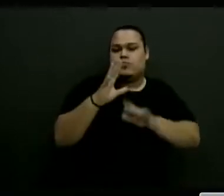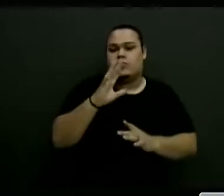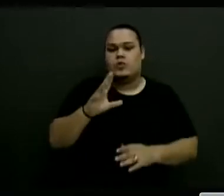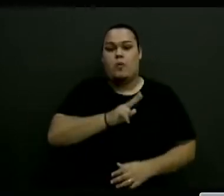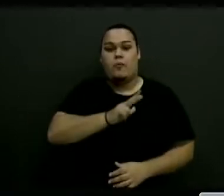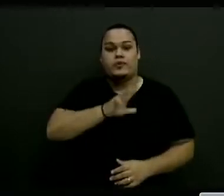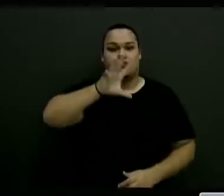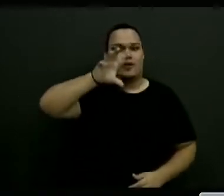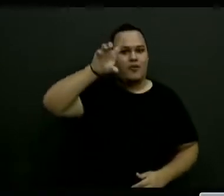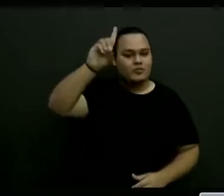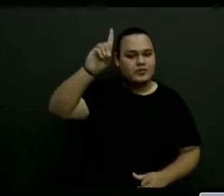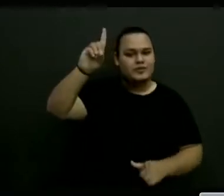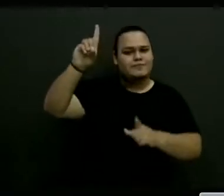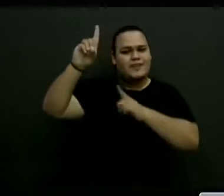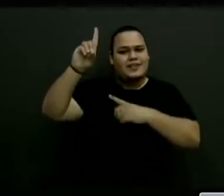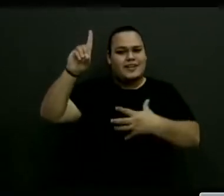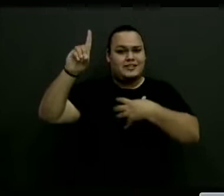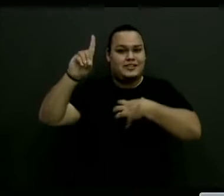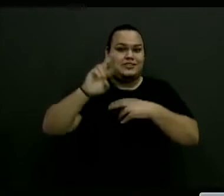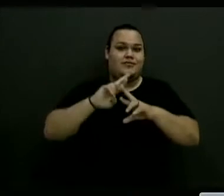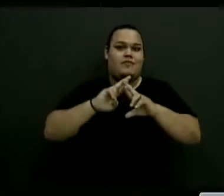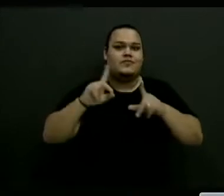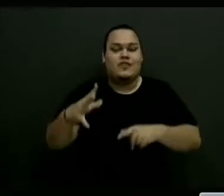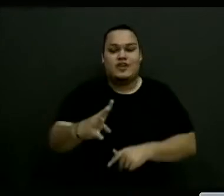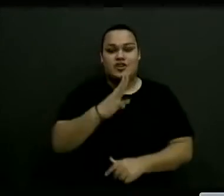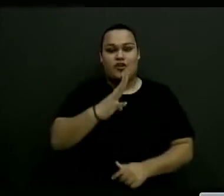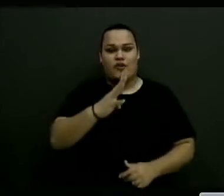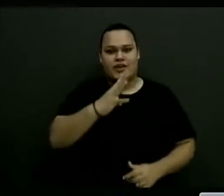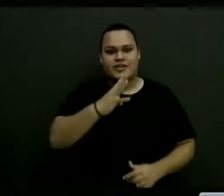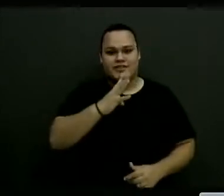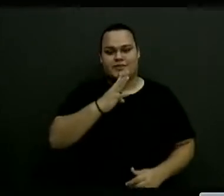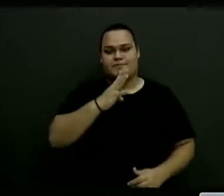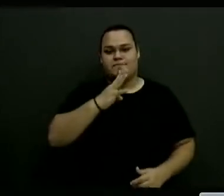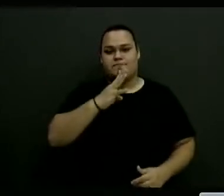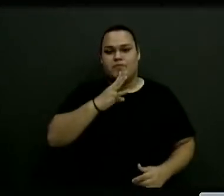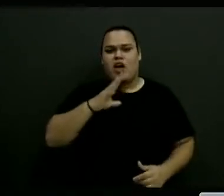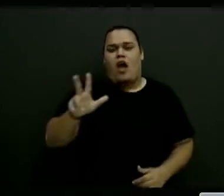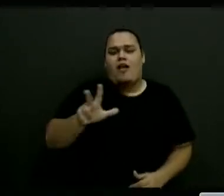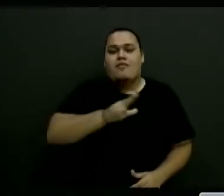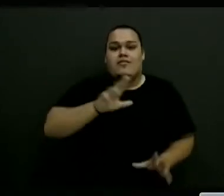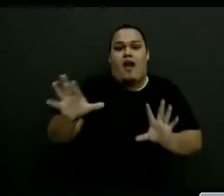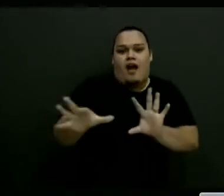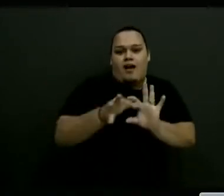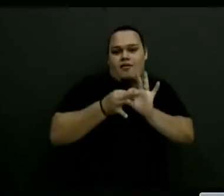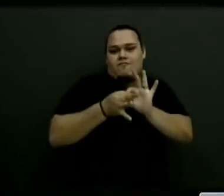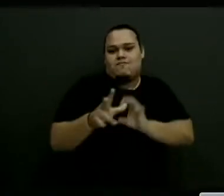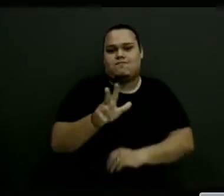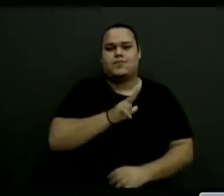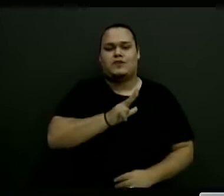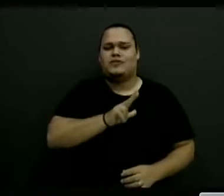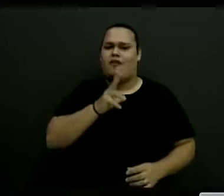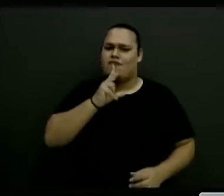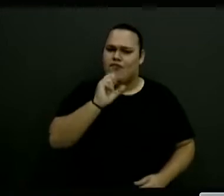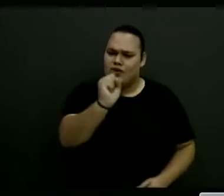e a eles fará conhecer seu pacto. E dessa comunhão íntima do Senhor